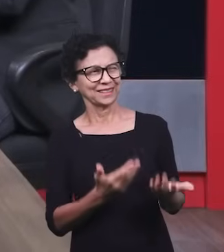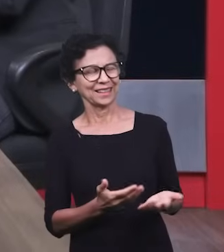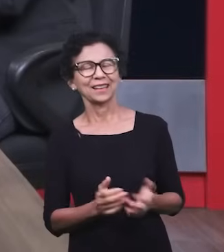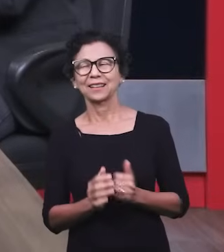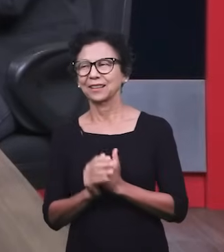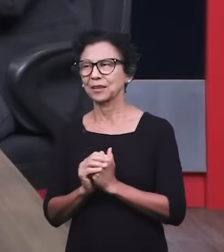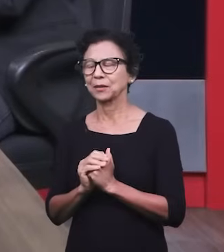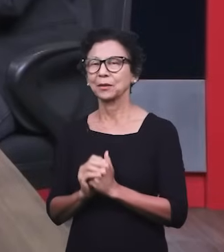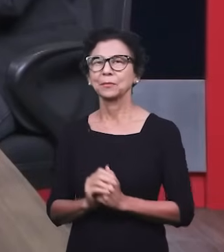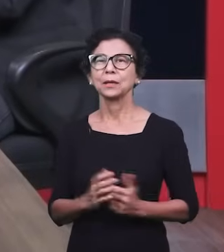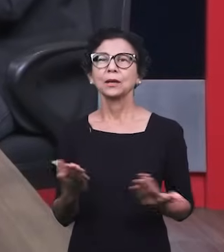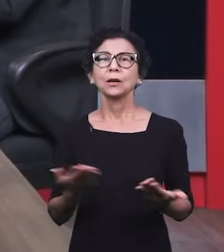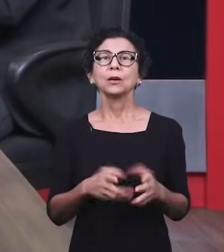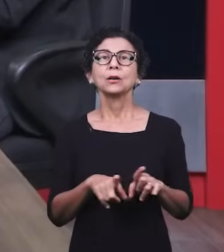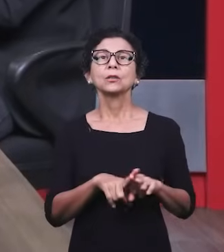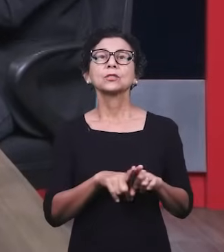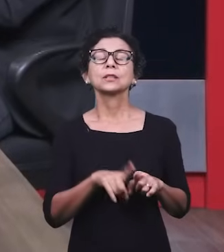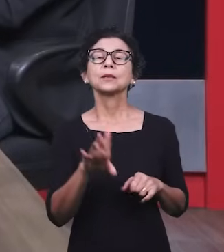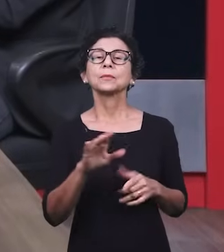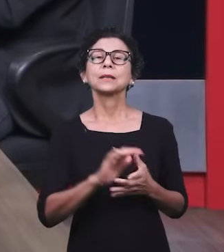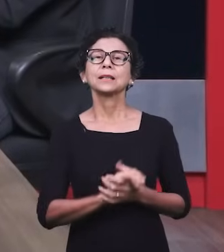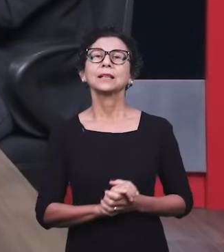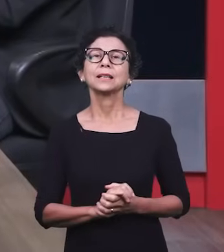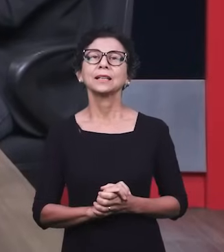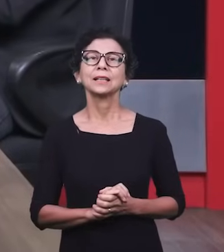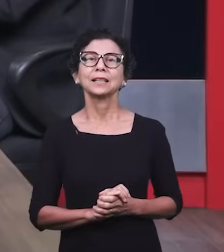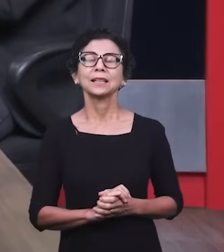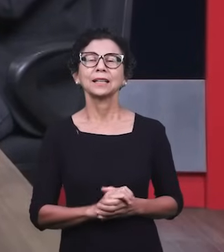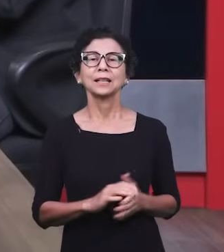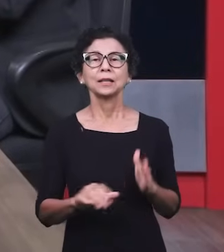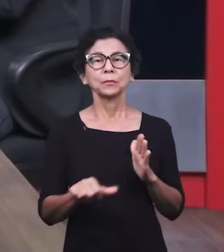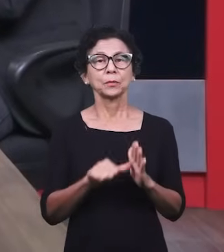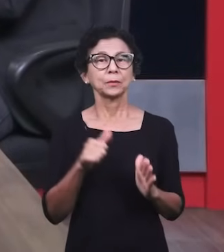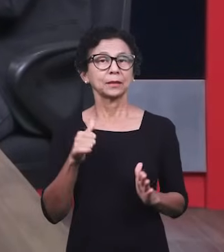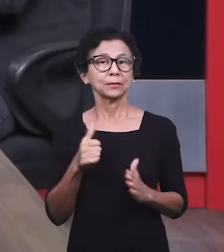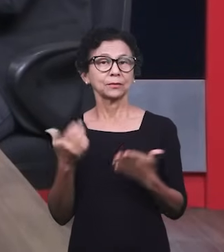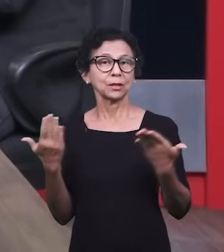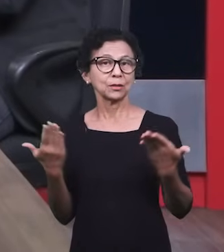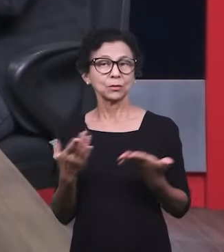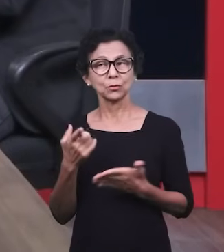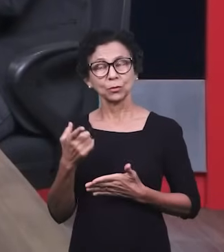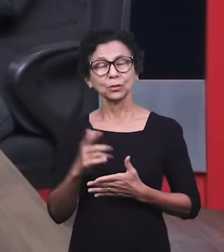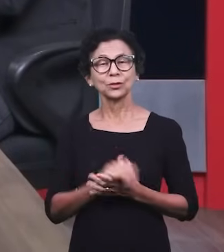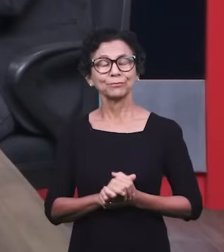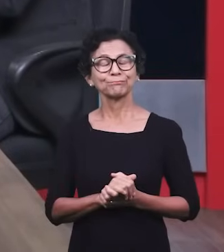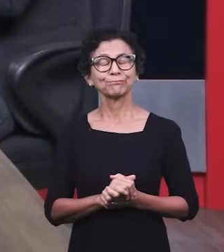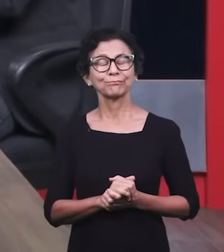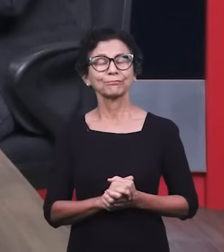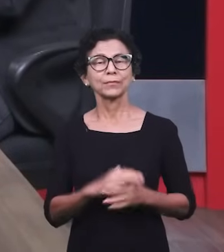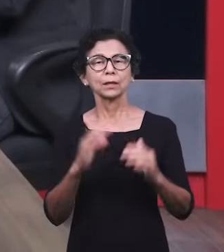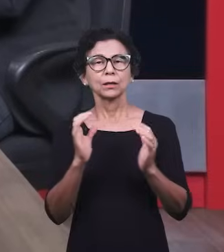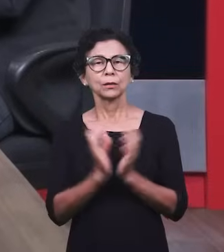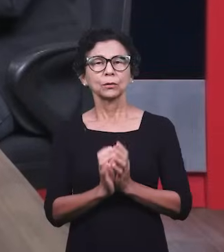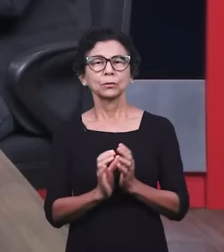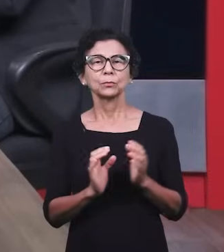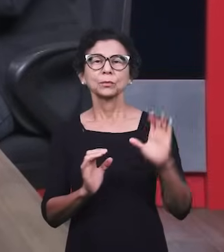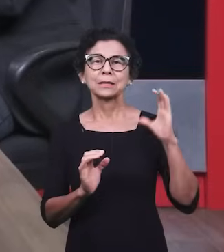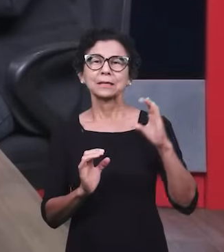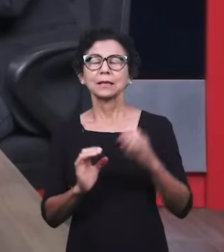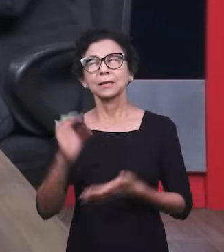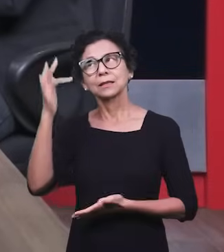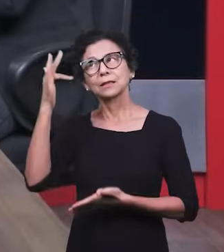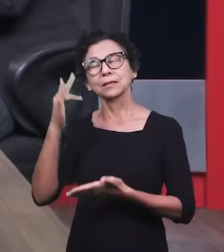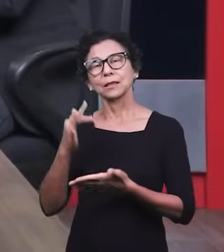hoje nós temos aqui a estreia de uma convidada Nossa membro do grupo ciência e fé que é a nossa irmã